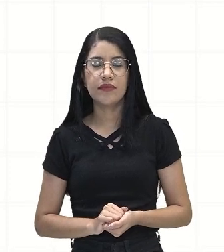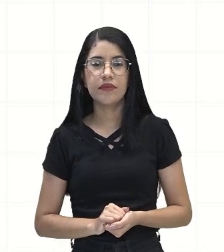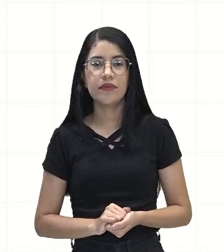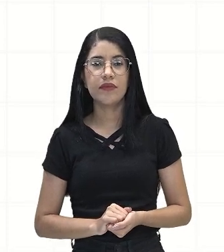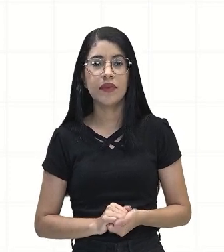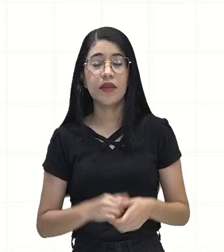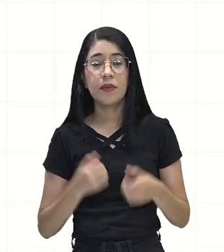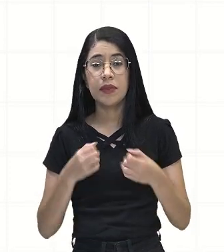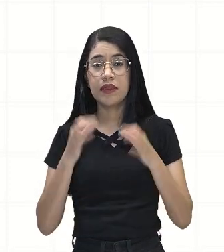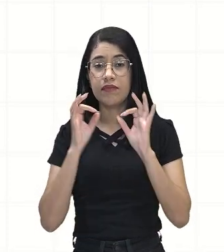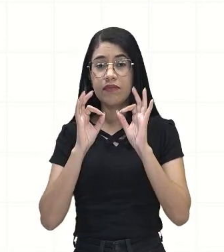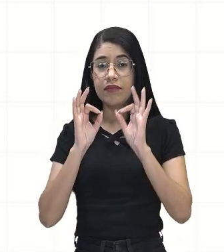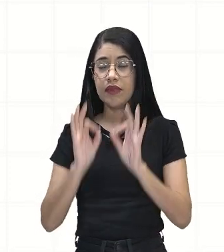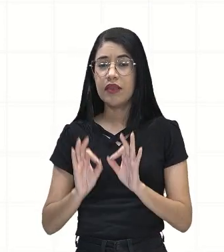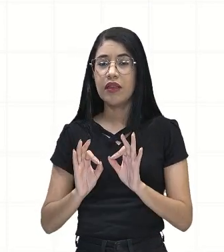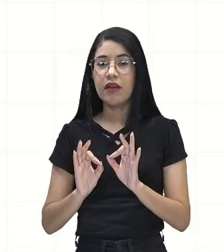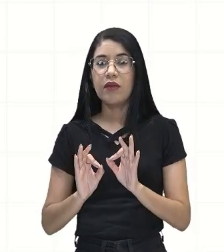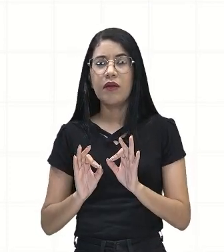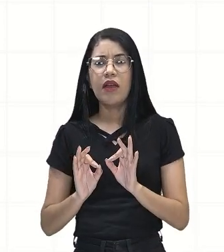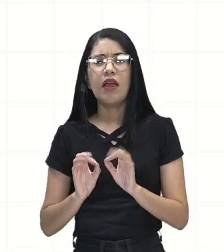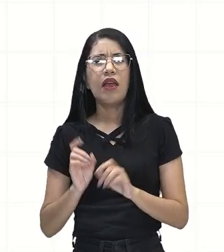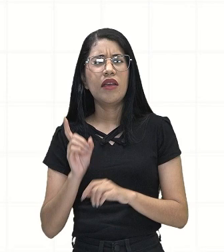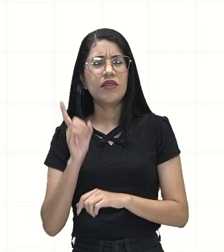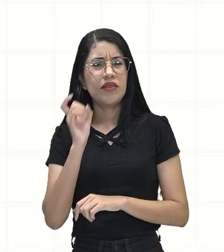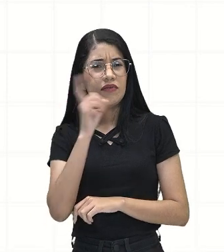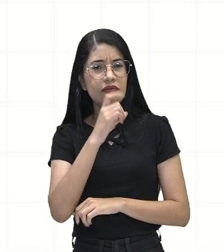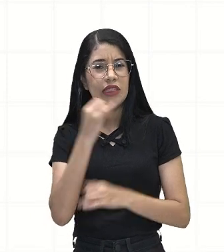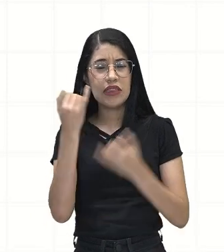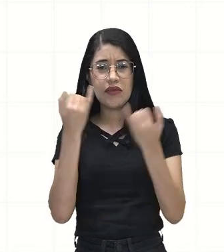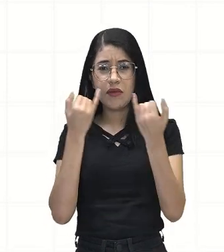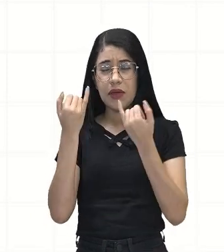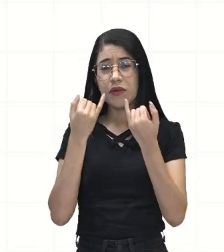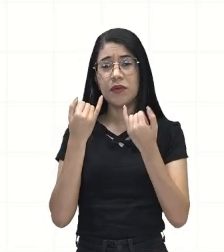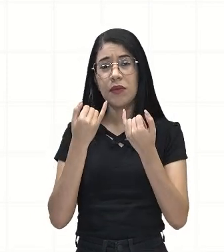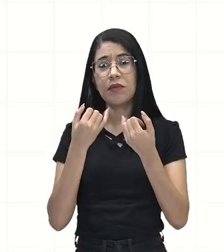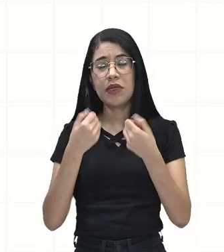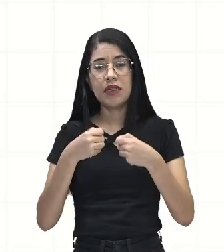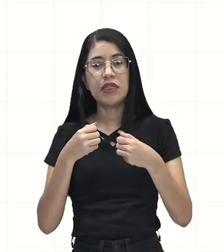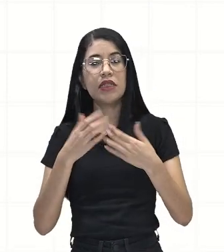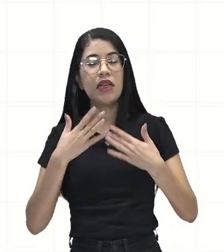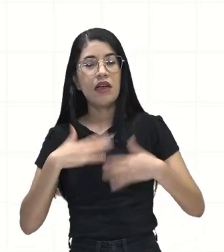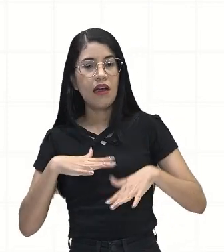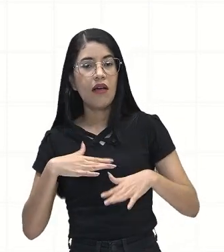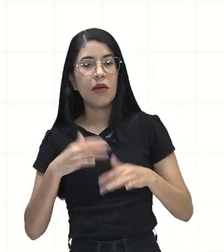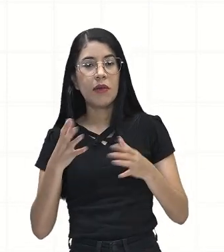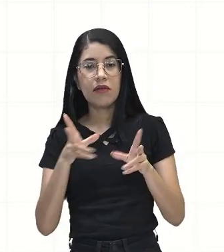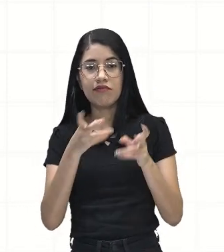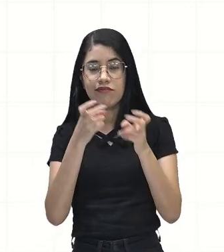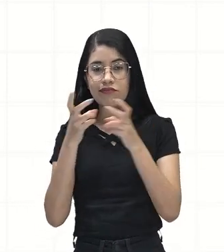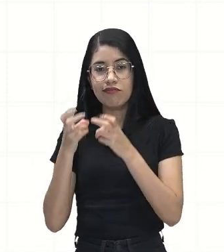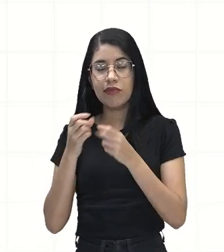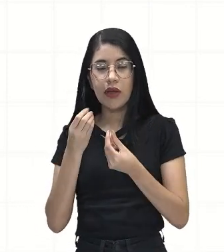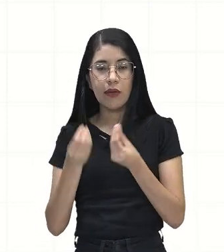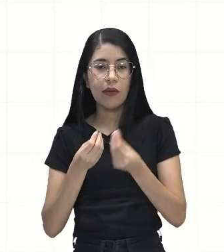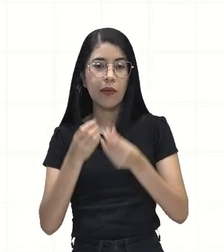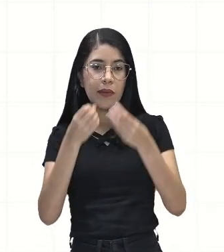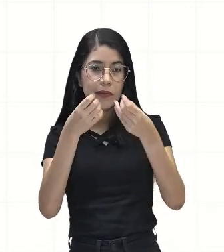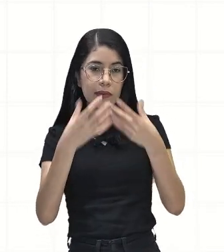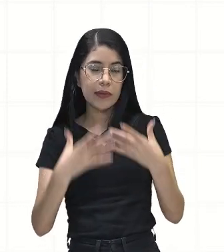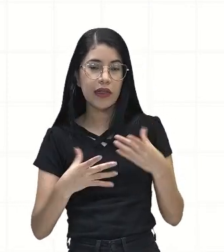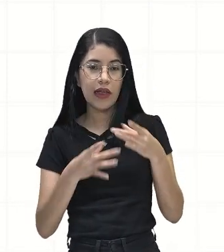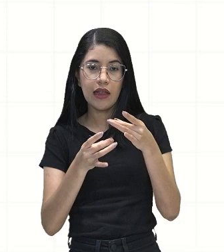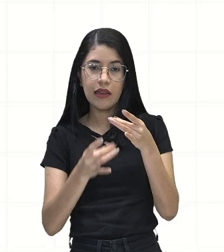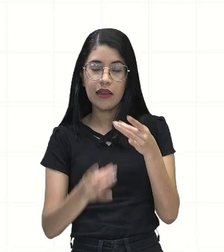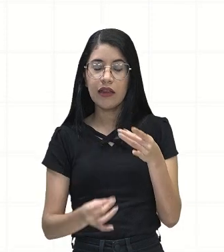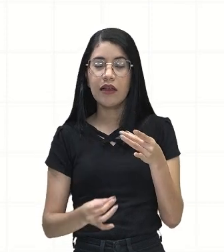hora. Eu sei que é muita informação, mas a gente vai trabalhando com calma. Então, utilizando